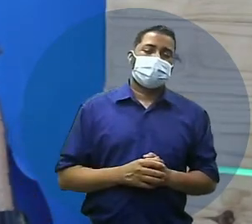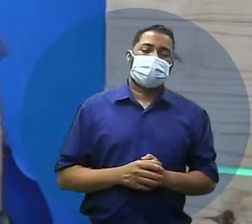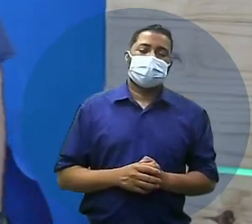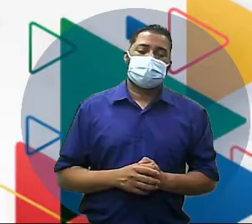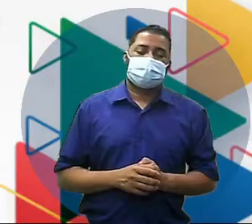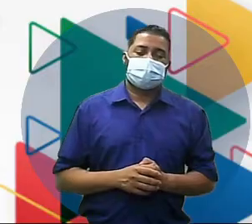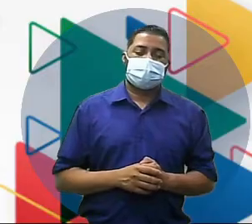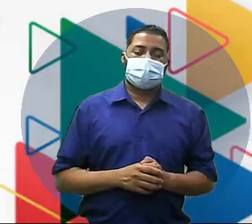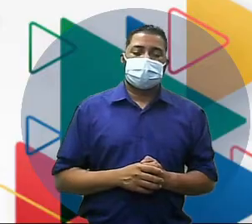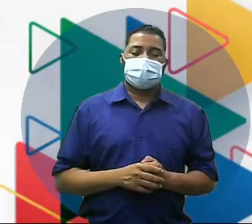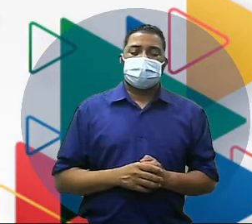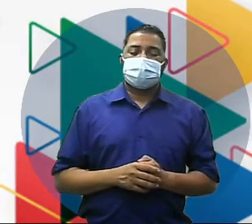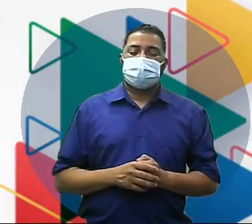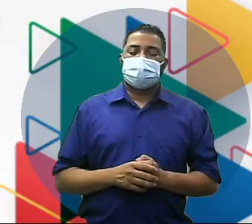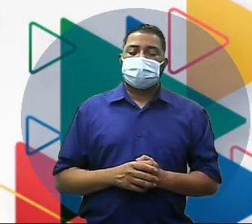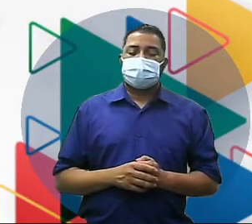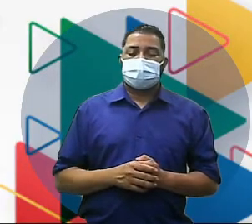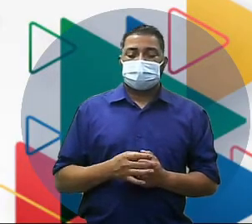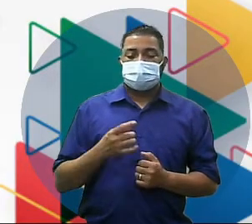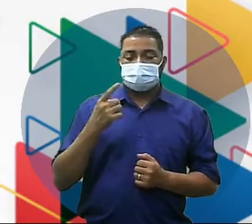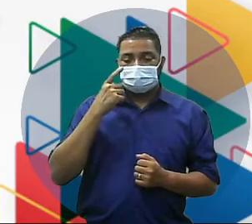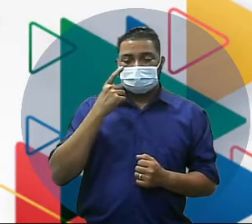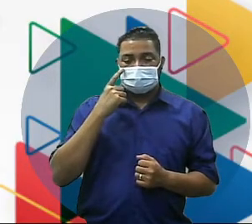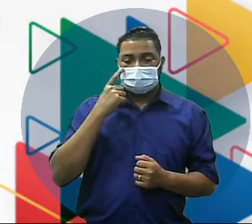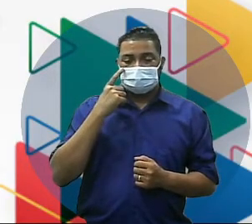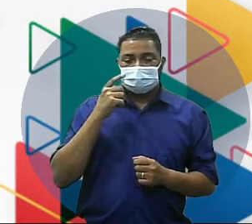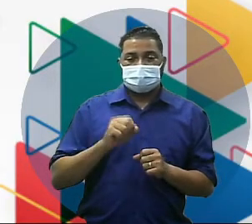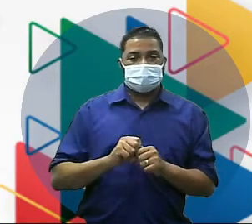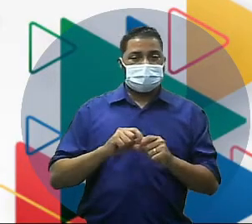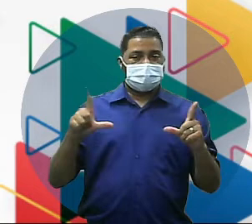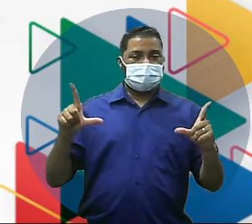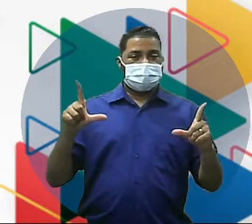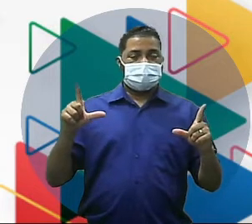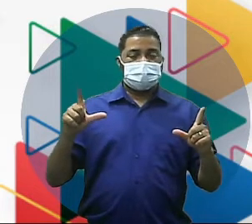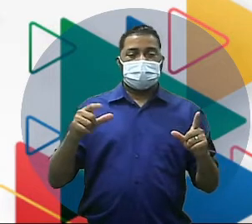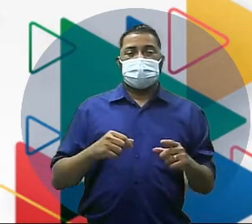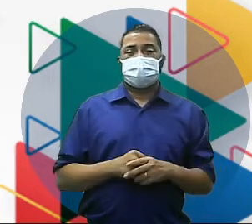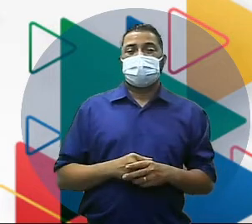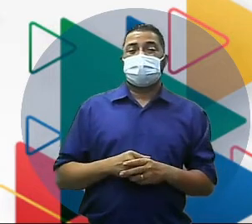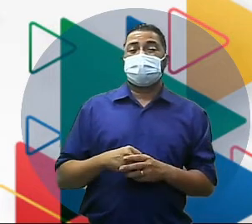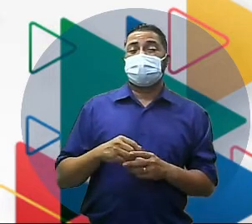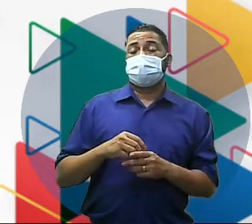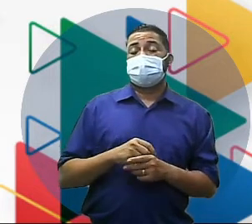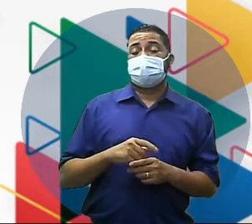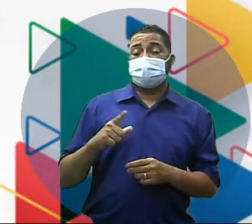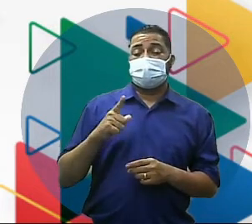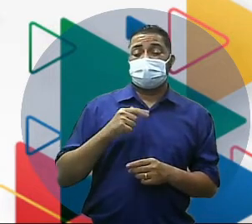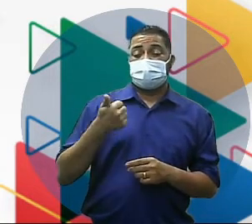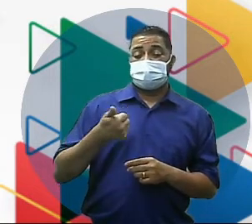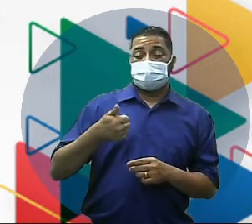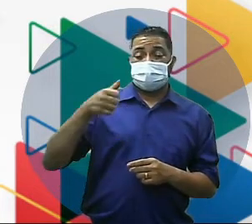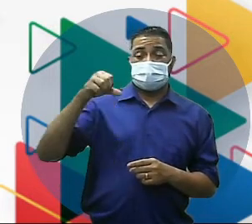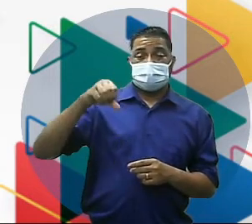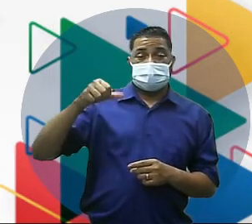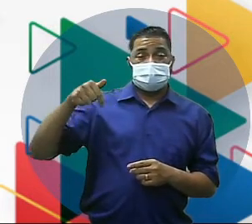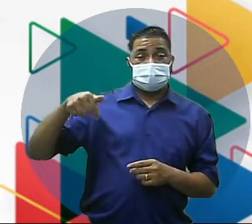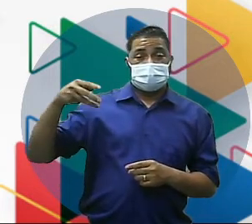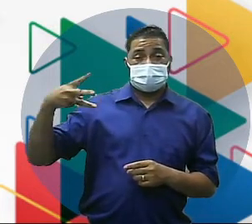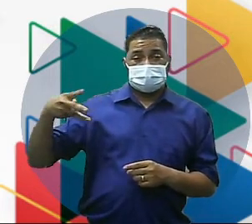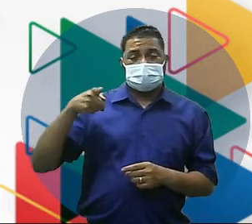trouxe, mostra aí. Olha aí, ó. A capa do disco Secos e Molhados de 1973. Cara, essa capa é